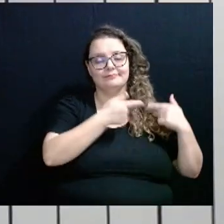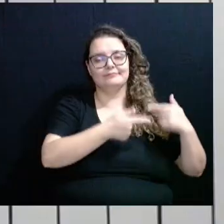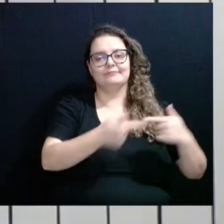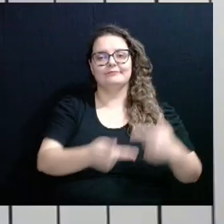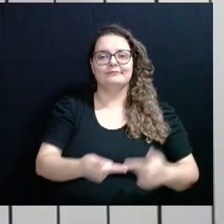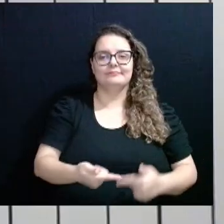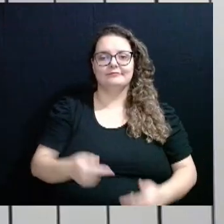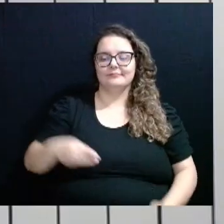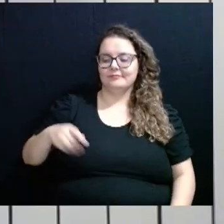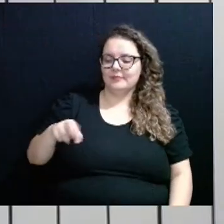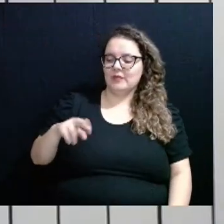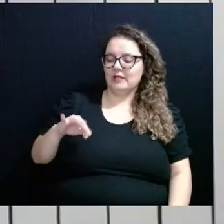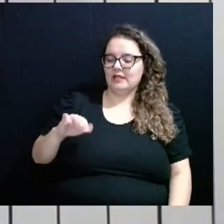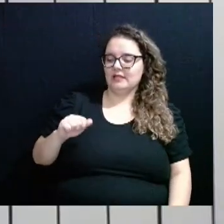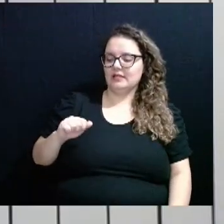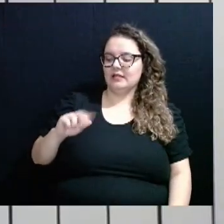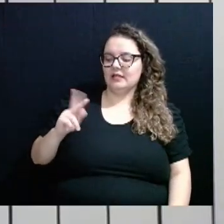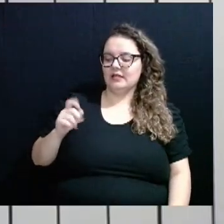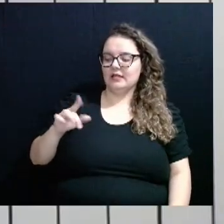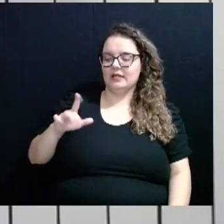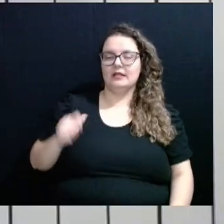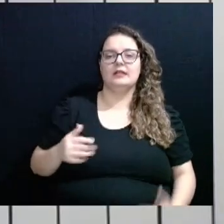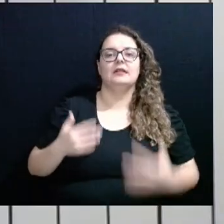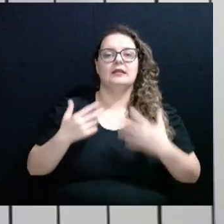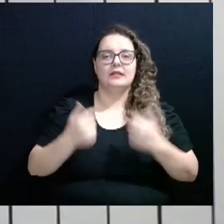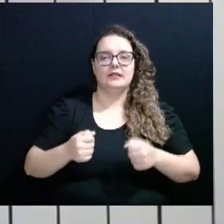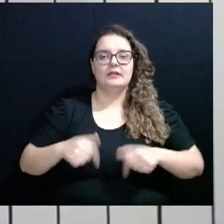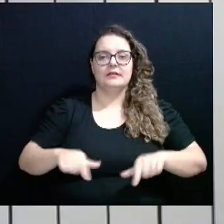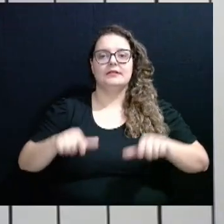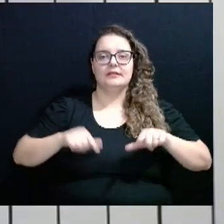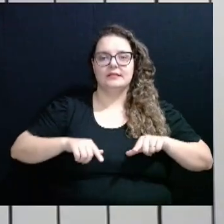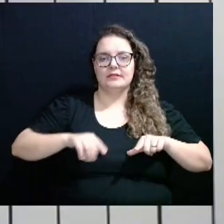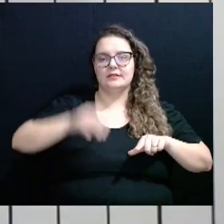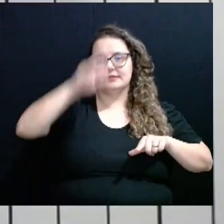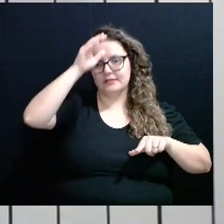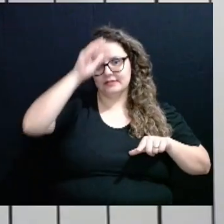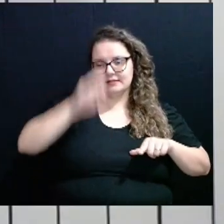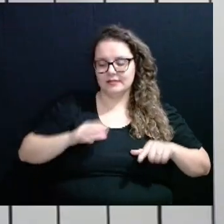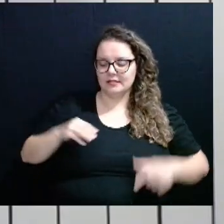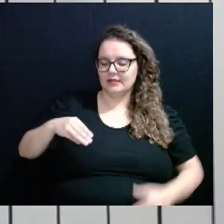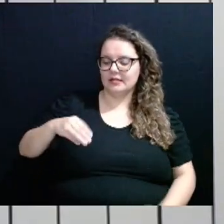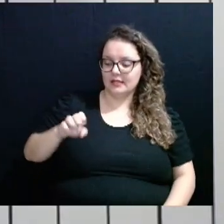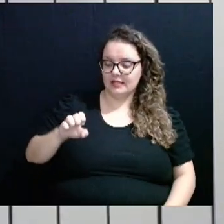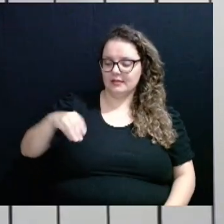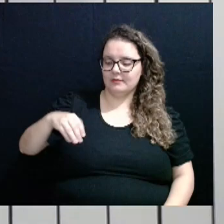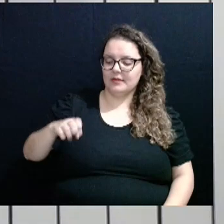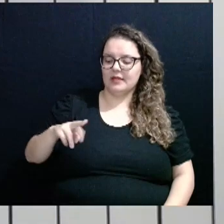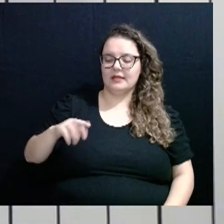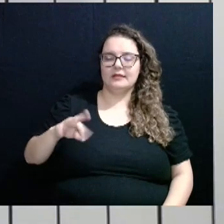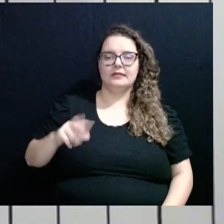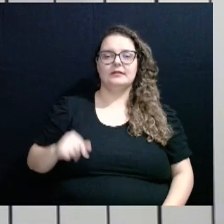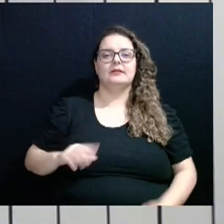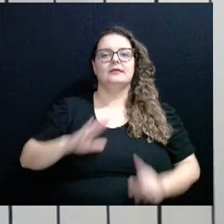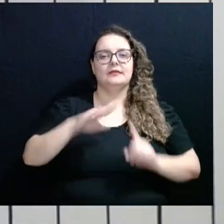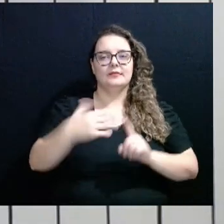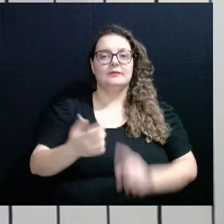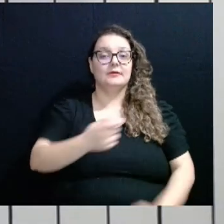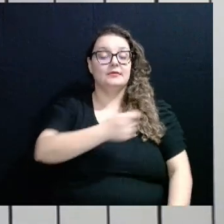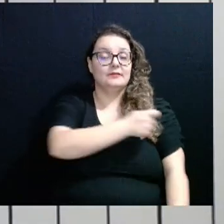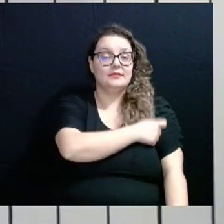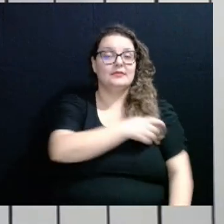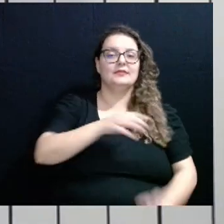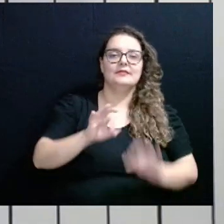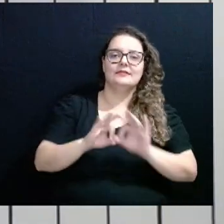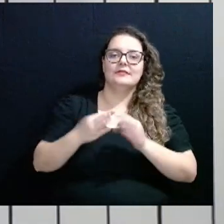Novaes Rodrigues recebeu o título de cidadã emérita, uma homenagem que reuniu autoridades, familiares